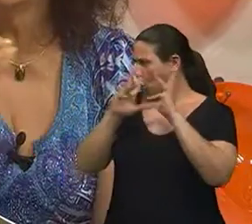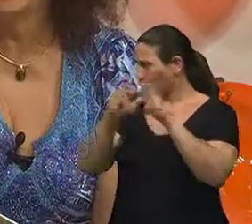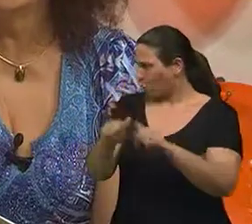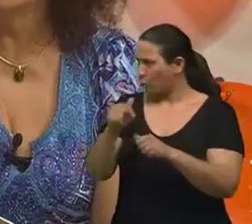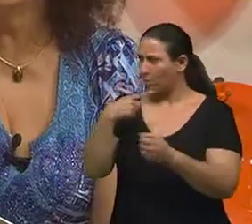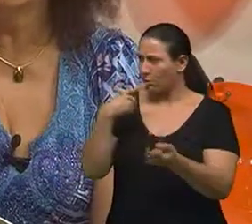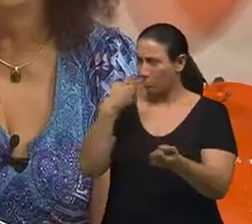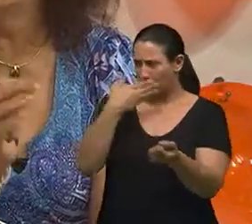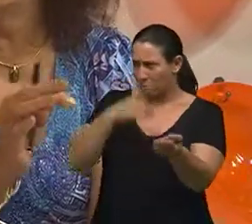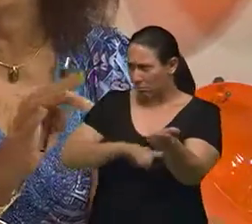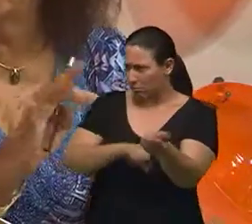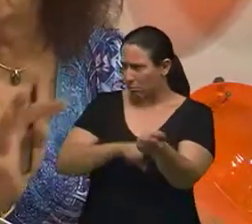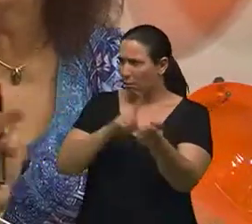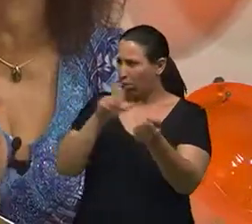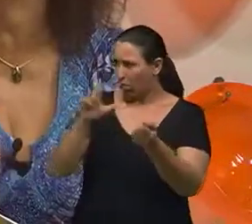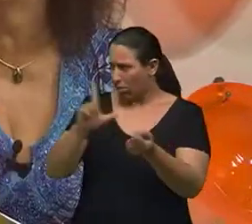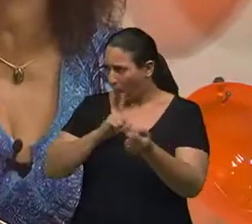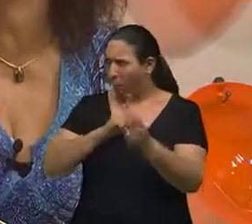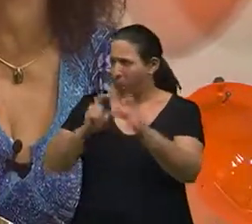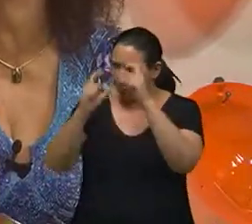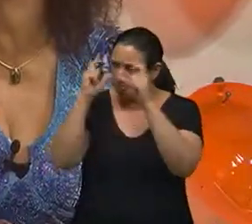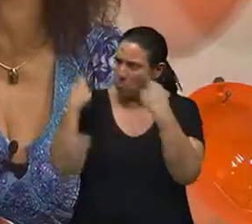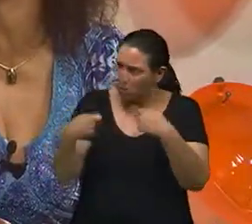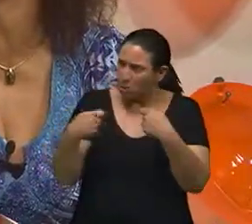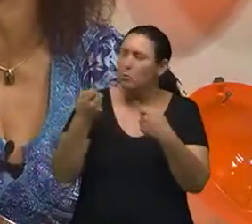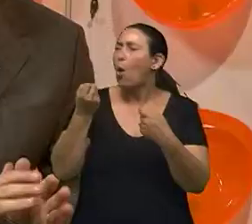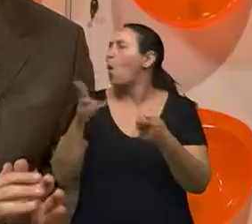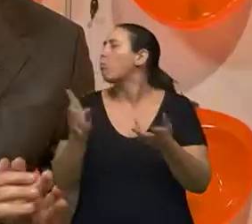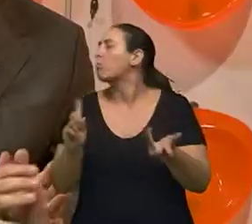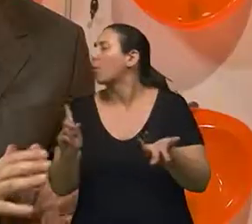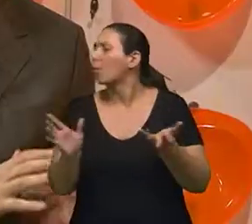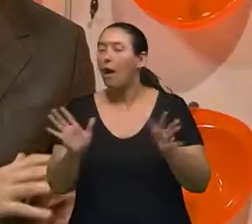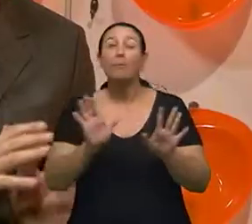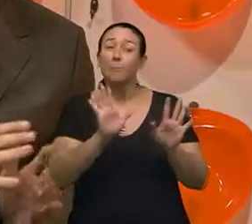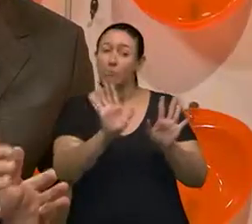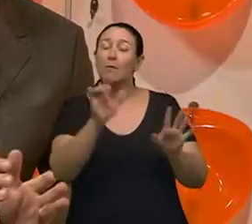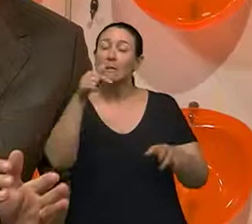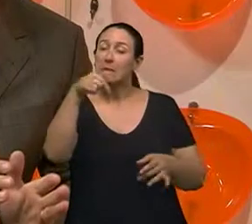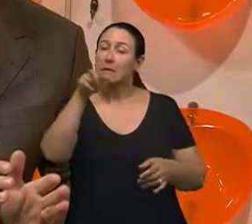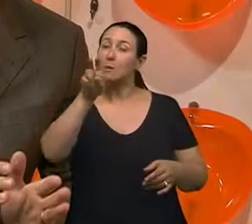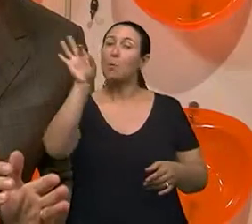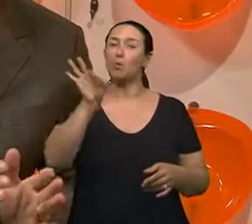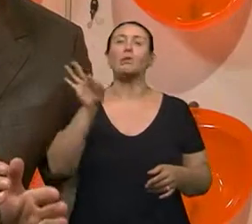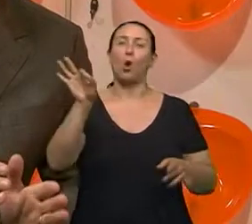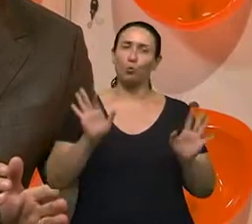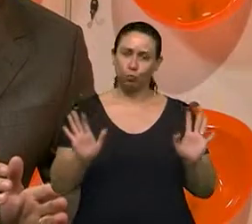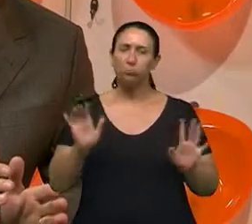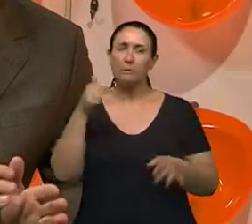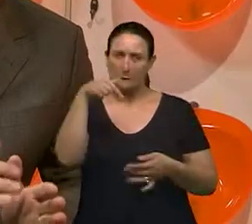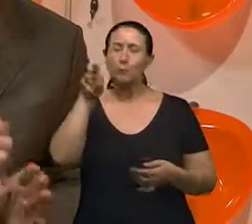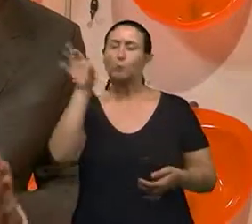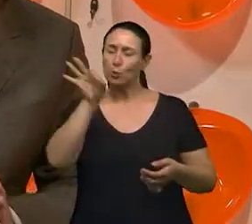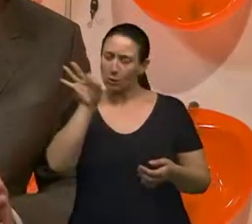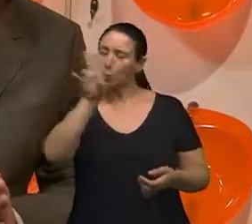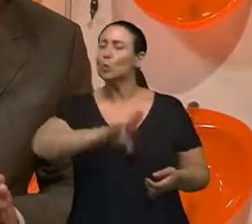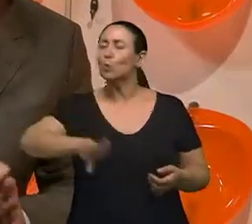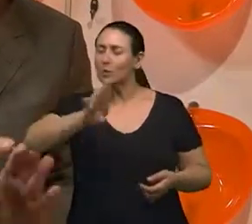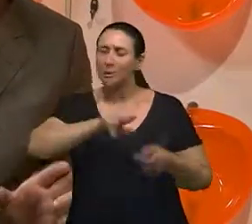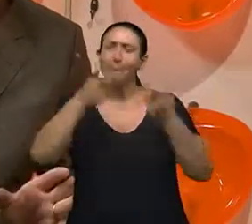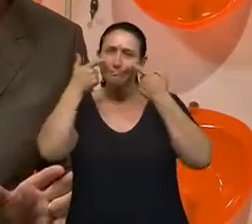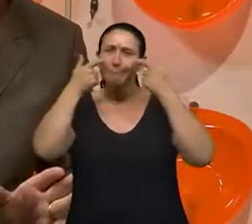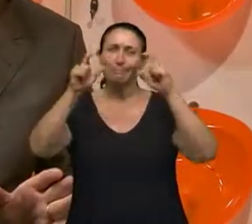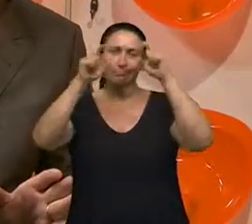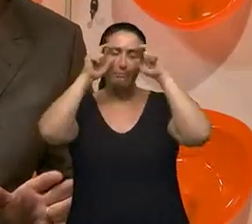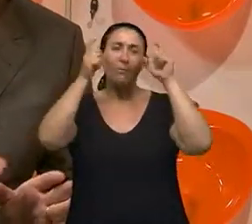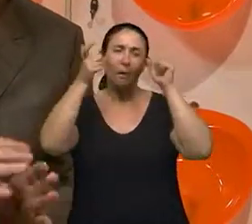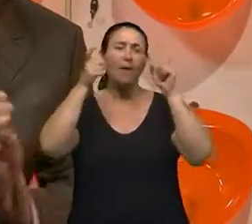diabetes terá isso ou terá após 20 anos? A tendência é de 75% dessas pessoas terem. É elevado. 25%